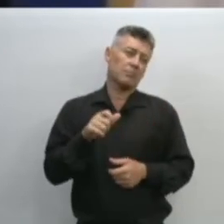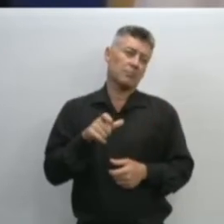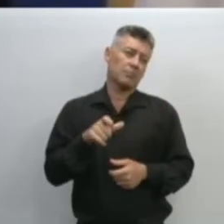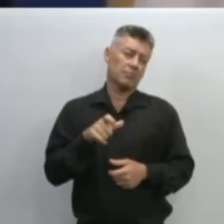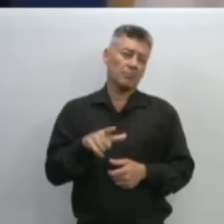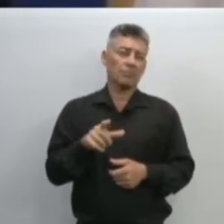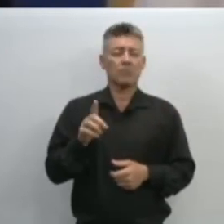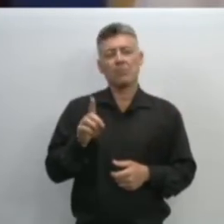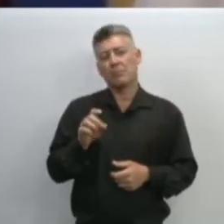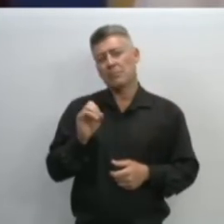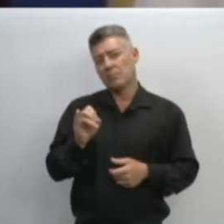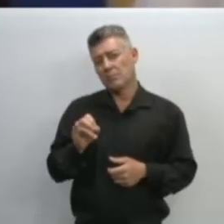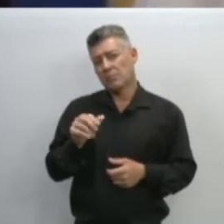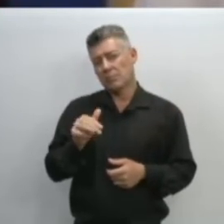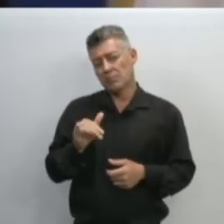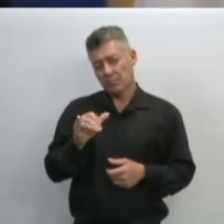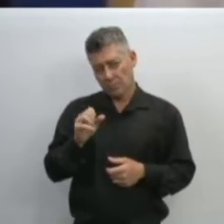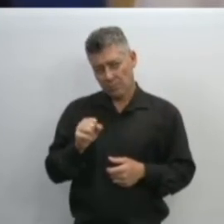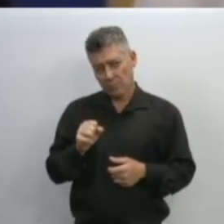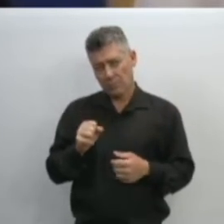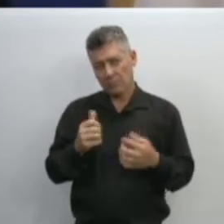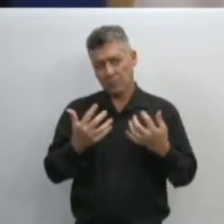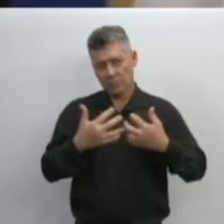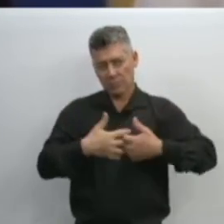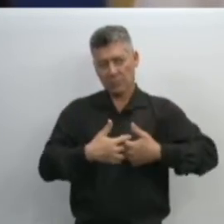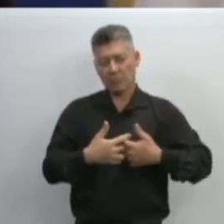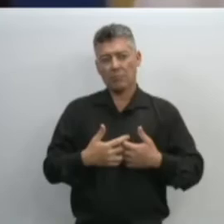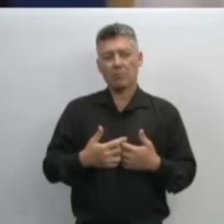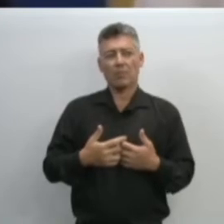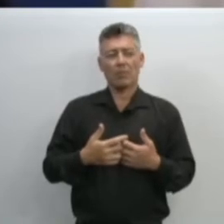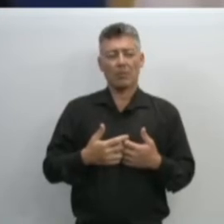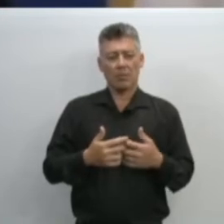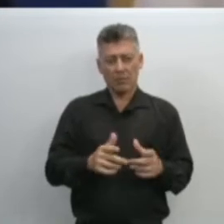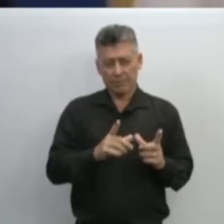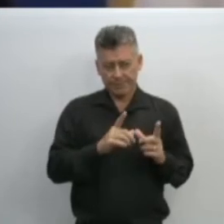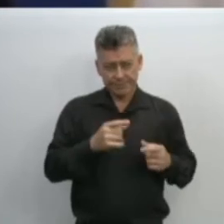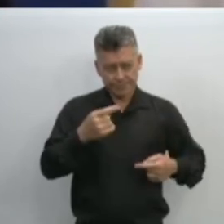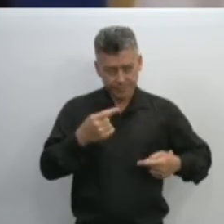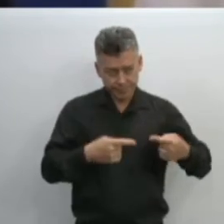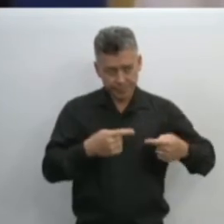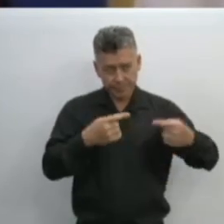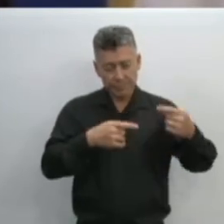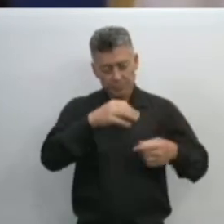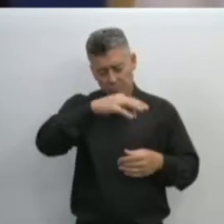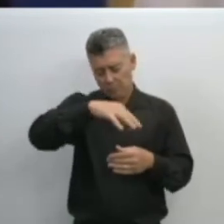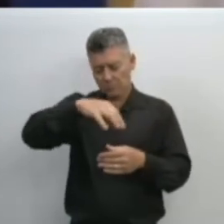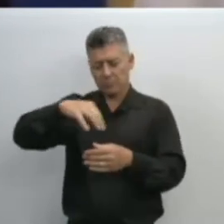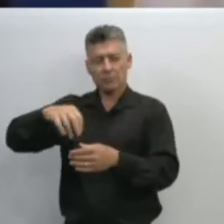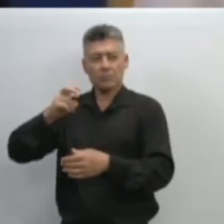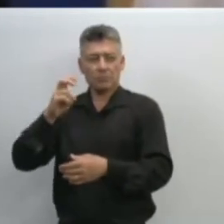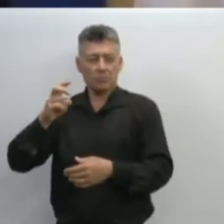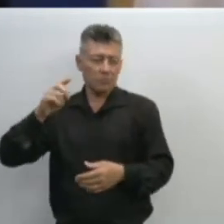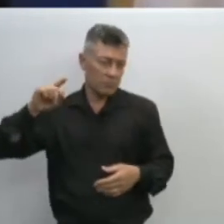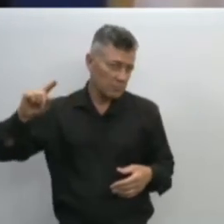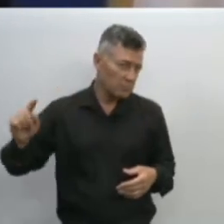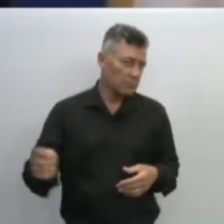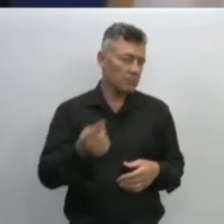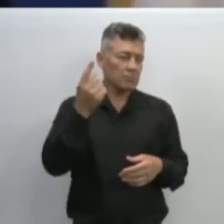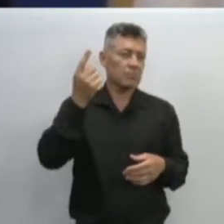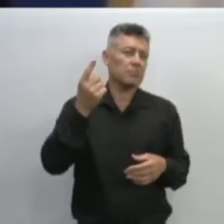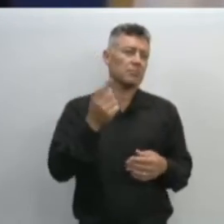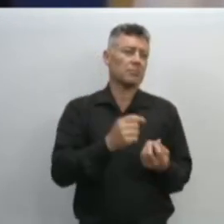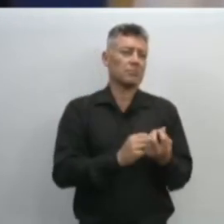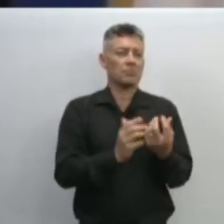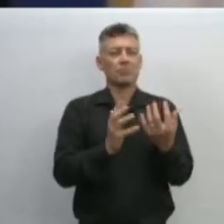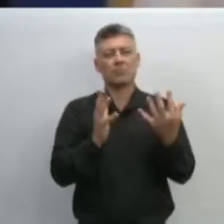reitor da UFRN, onde nós estamos discutindo um projeto gigantesco, né, de plantio de até 5 milhões de árvores em nosso semiárido, que está